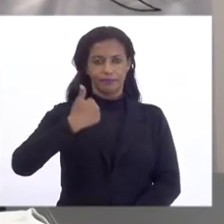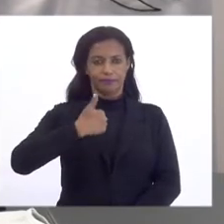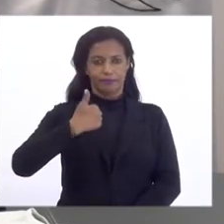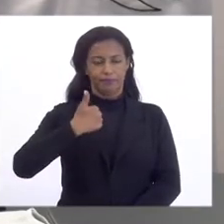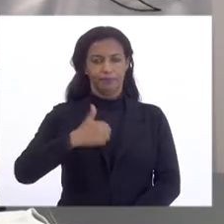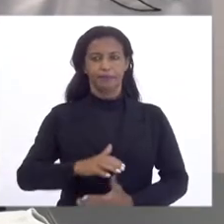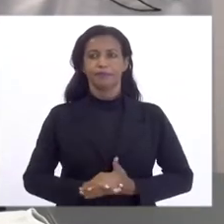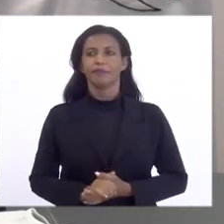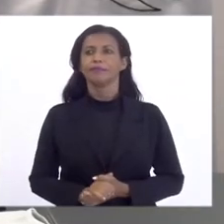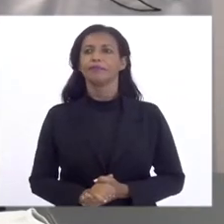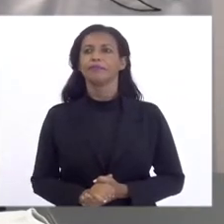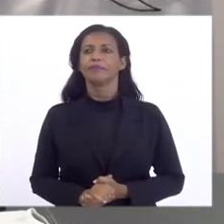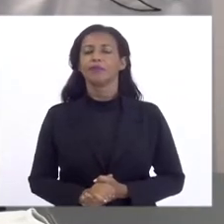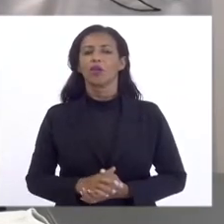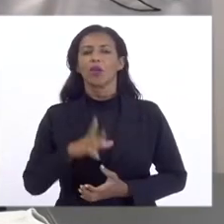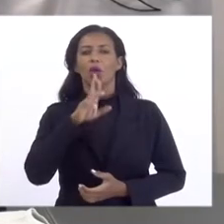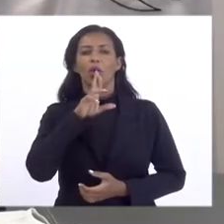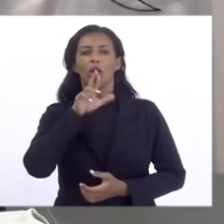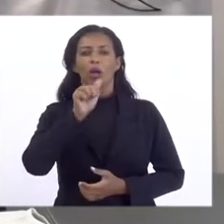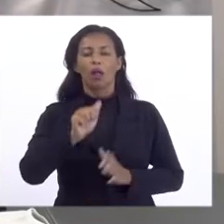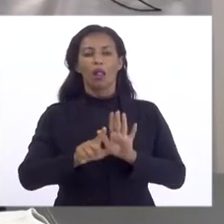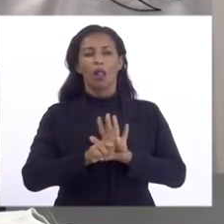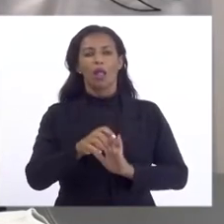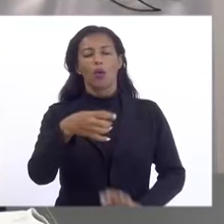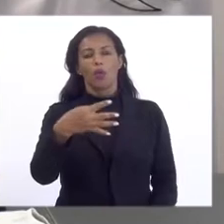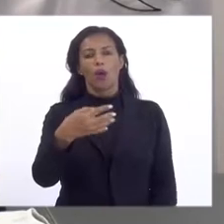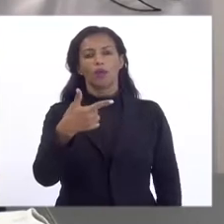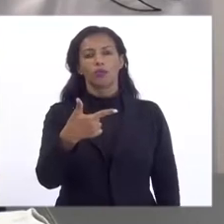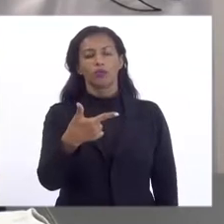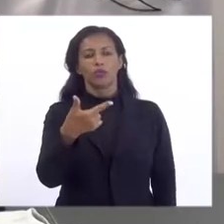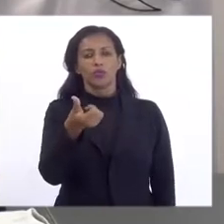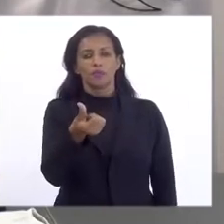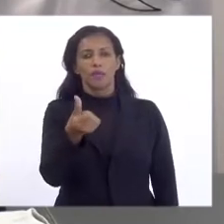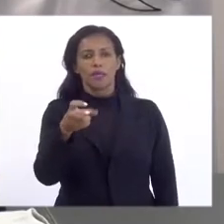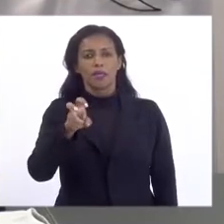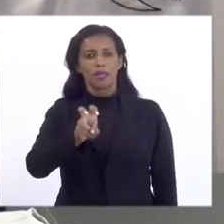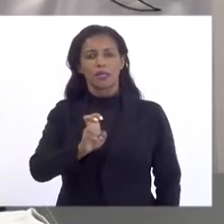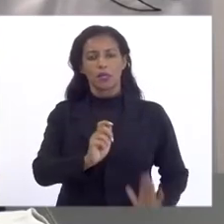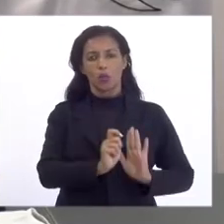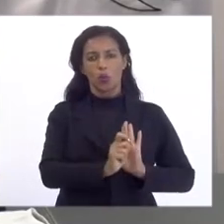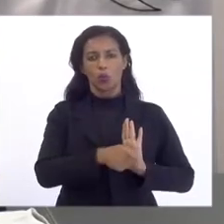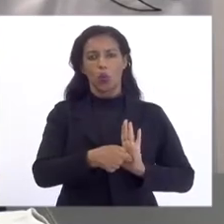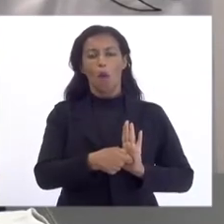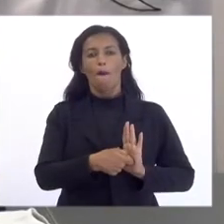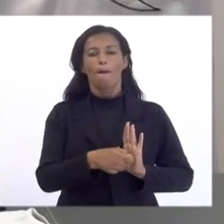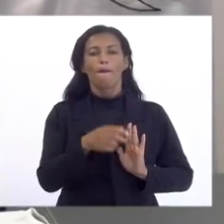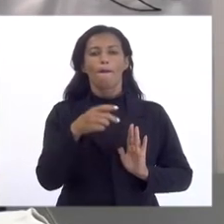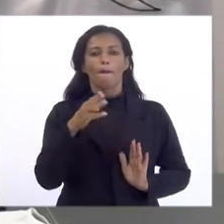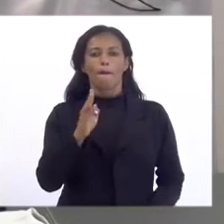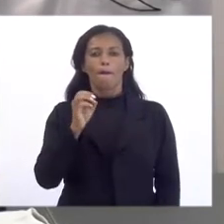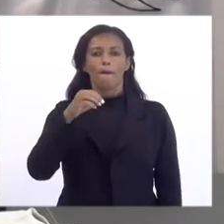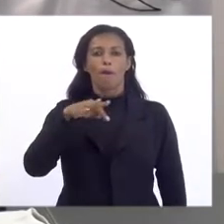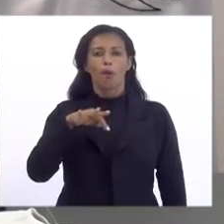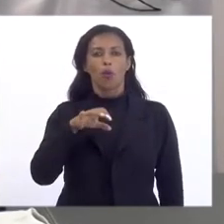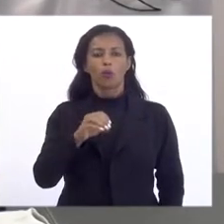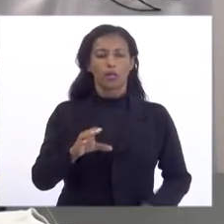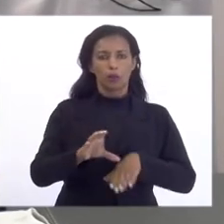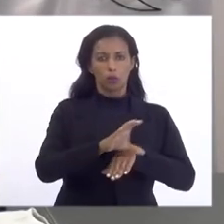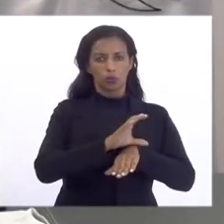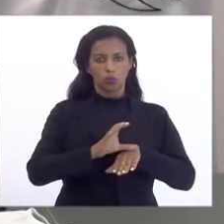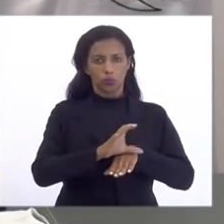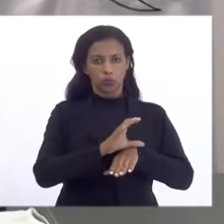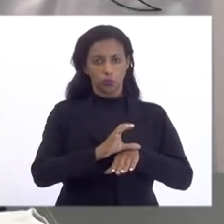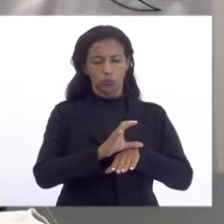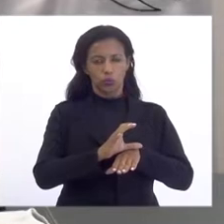Primeiro item, relator deputado Rodrigo Amorim, projeto de lei 4265-2021, de autoria do deputado Rubens Bontempo, parecer pela juridicidade com emendas,